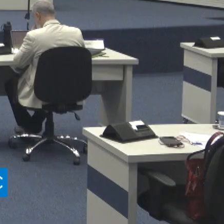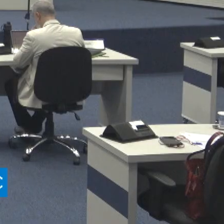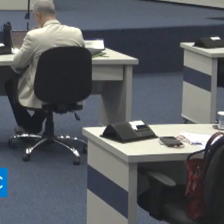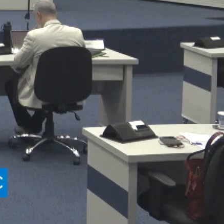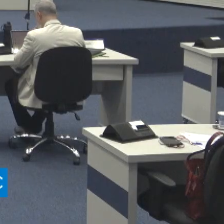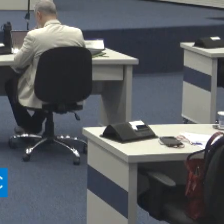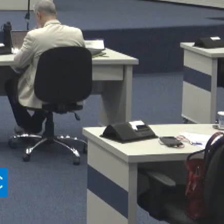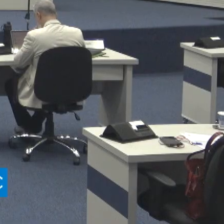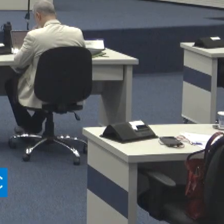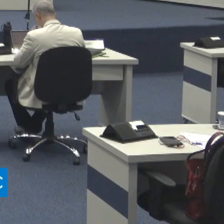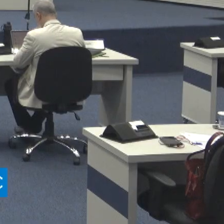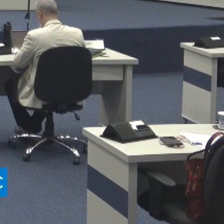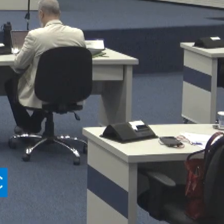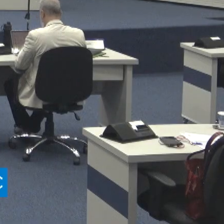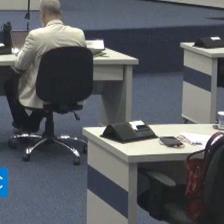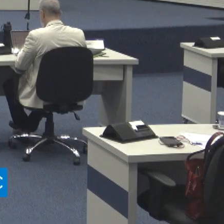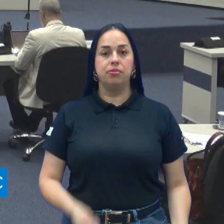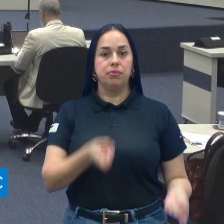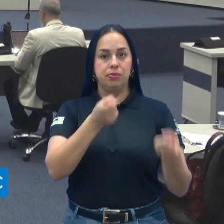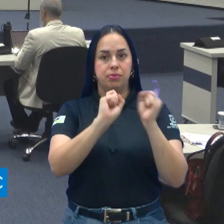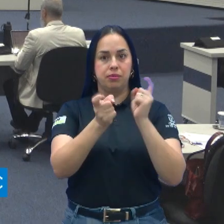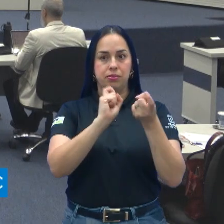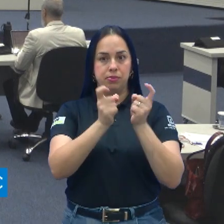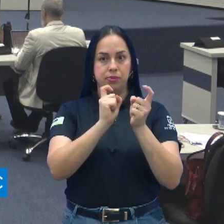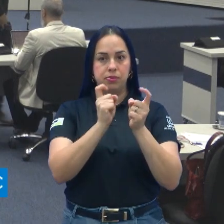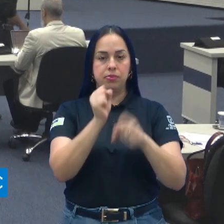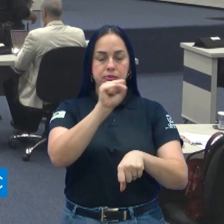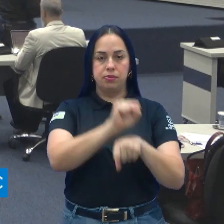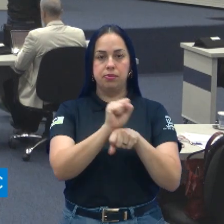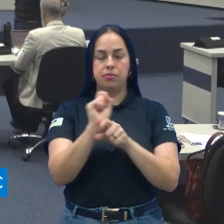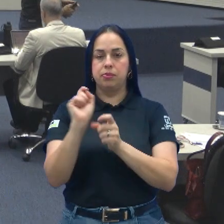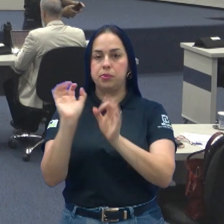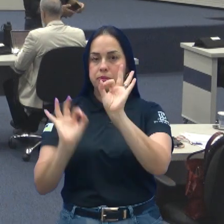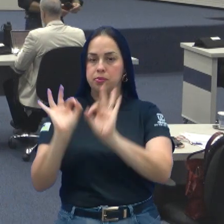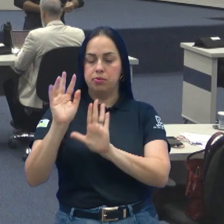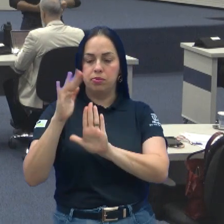Suspenderemos a sessão por alguns instantes para a reorganização da pauta.